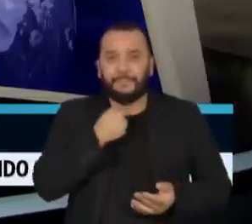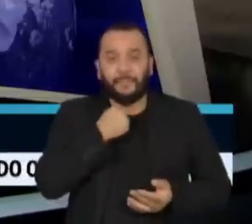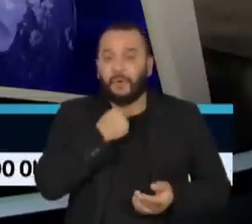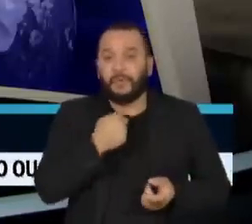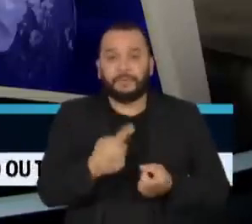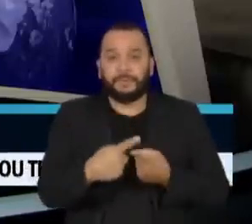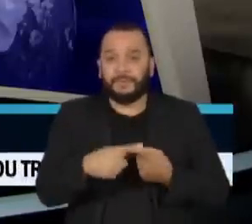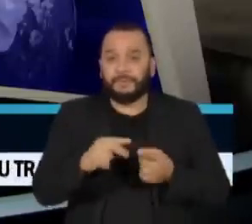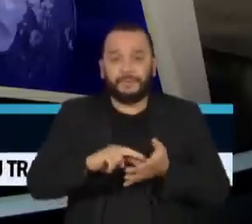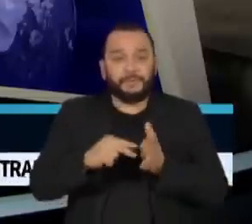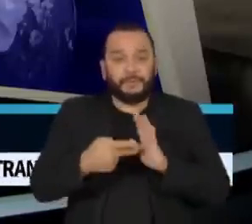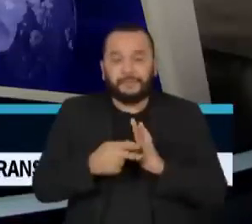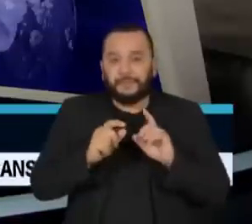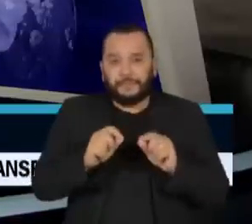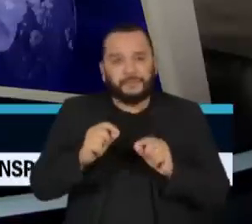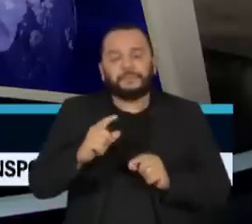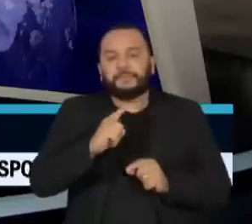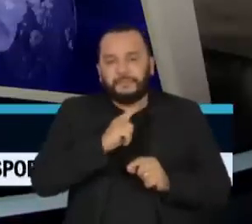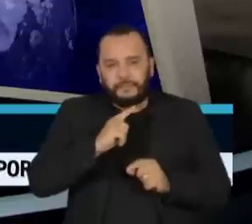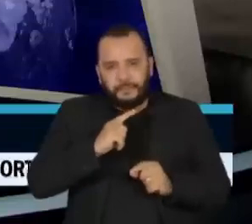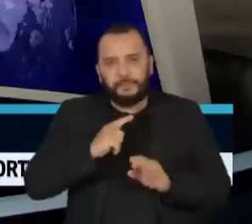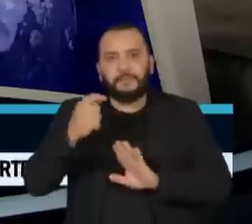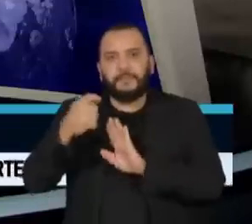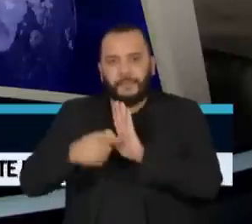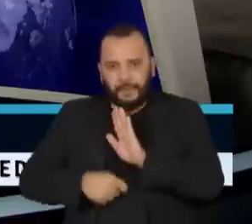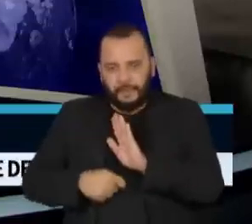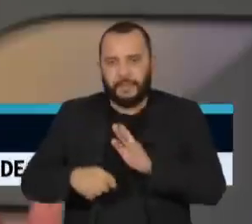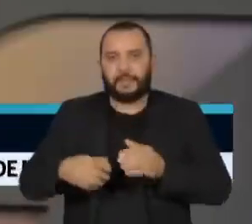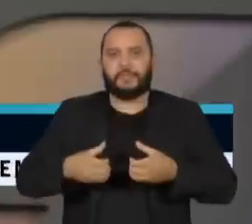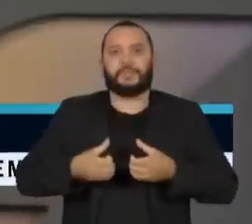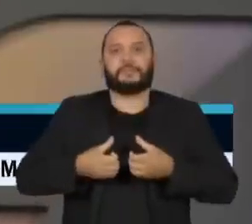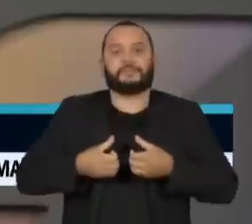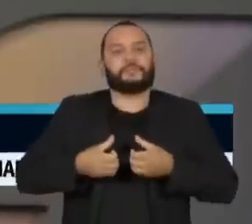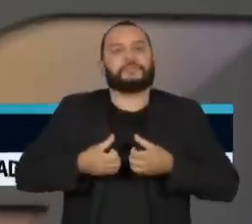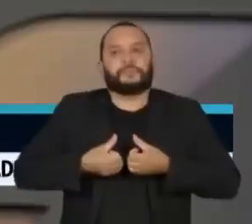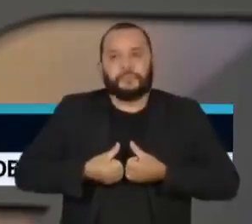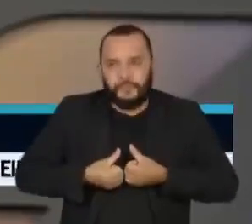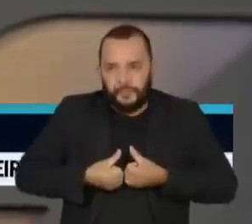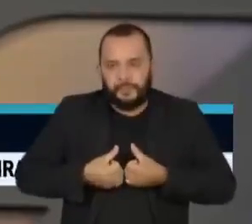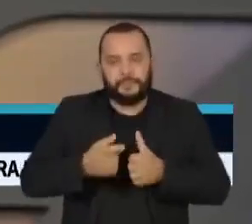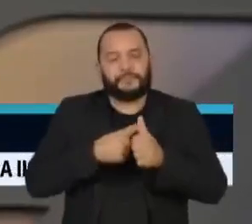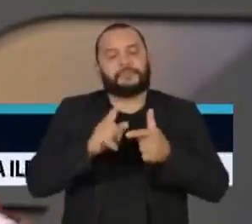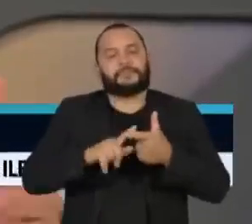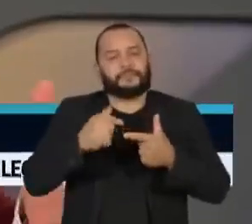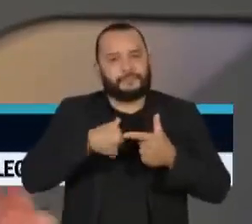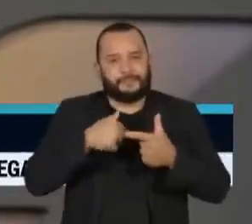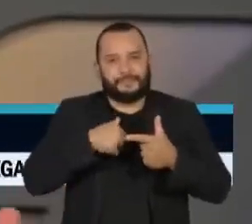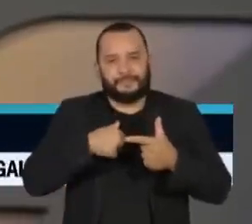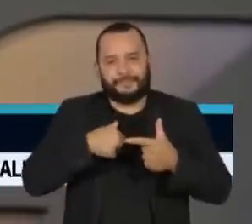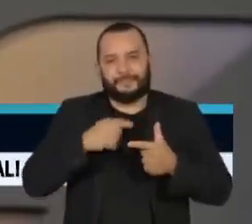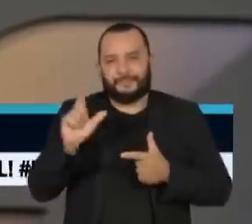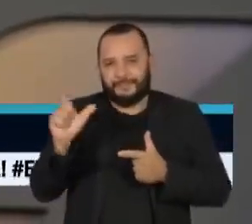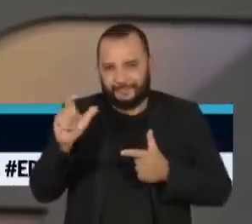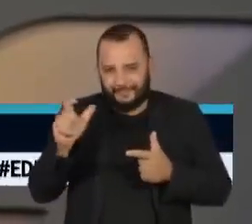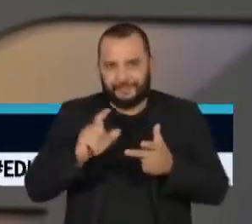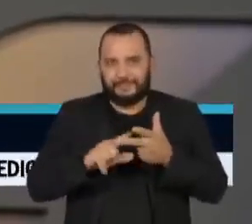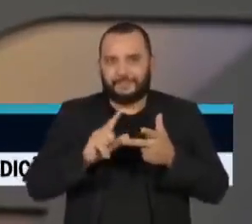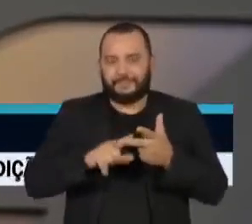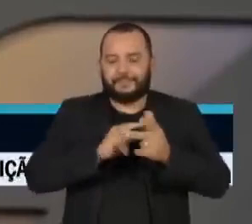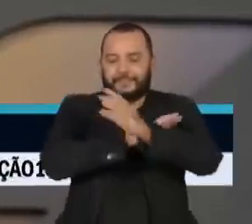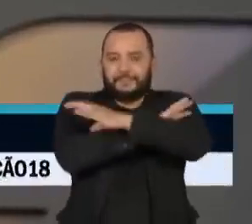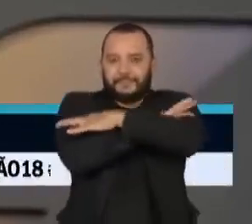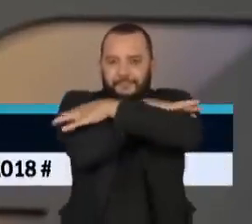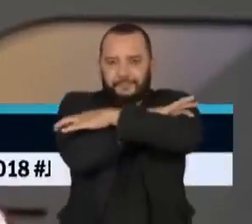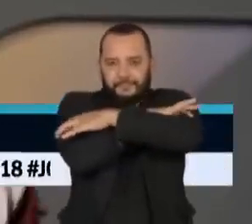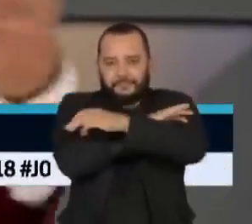significa que daqui a pouco, então, o Estado deveria dar conta de textos budistas, muçulmanos, textos do candomblé. Entende? Quer dizer,